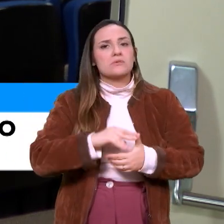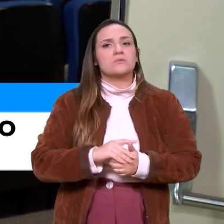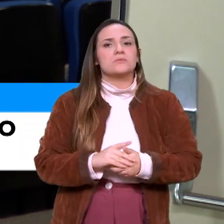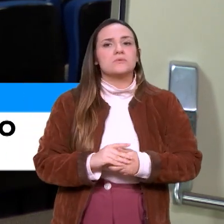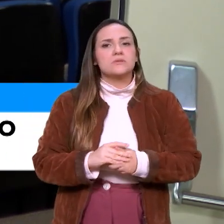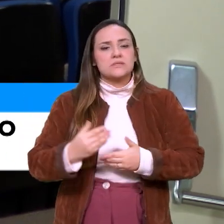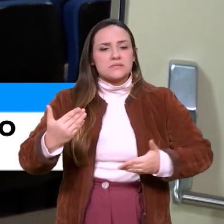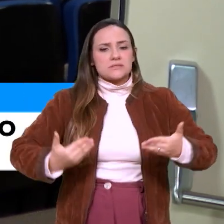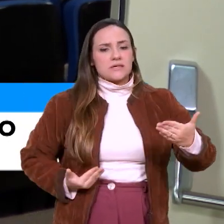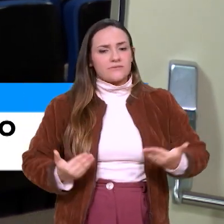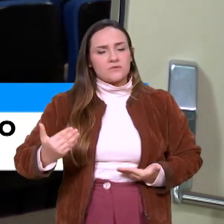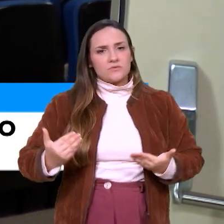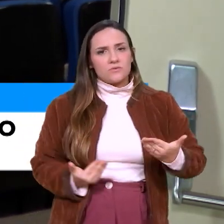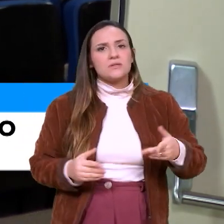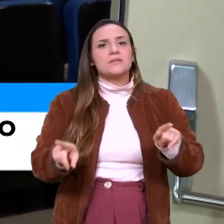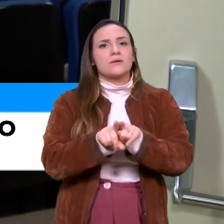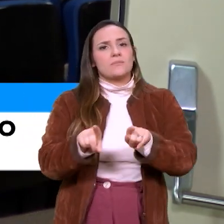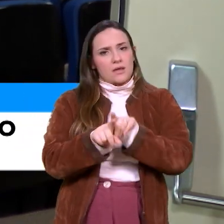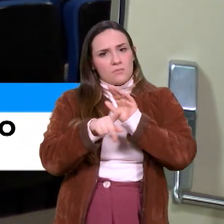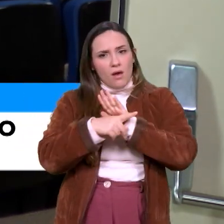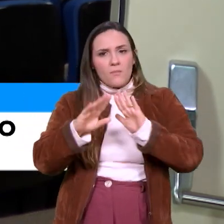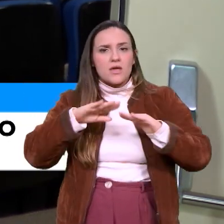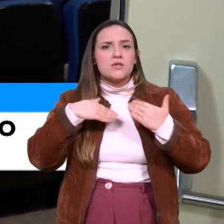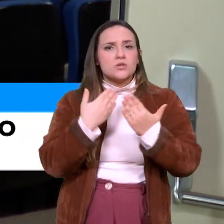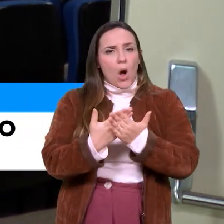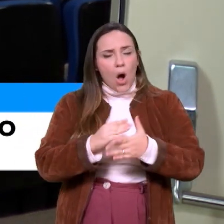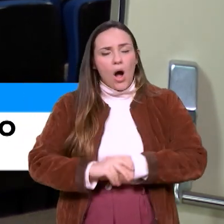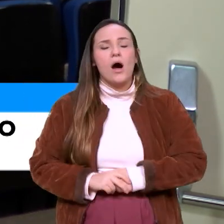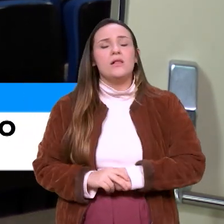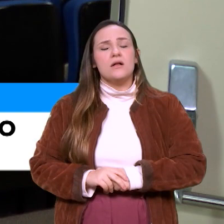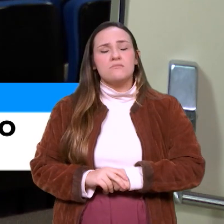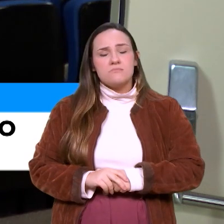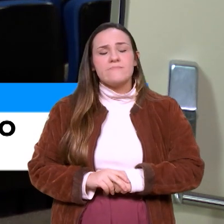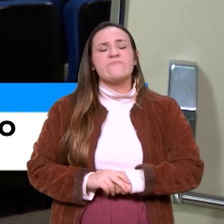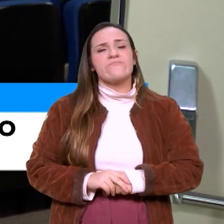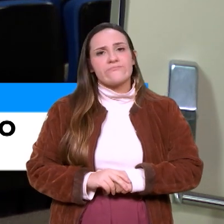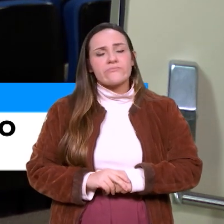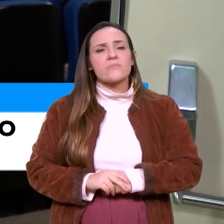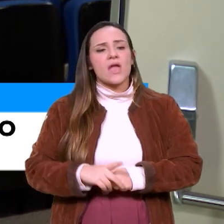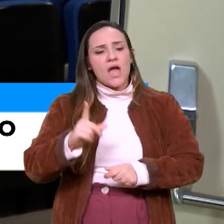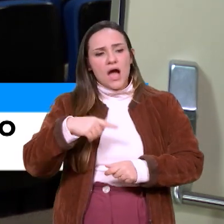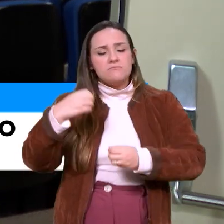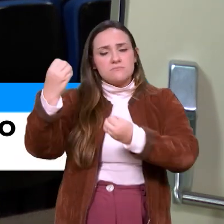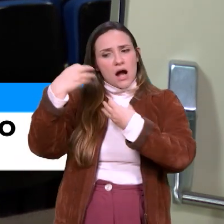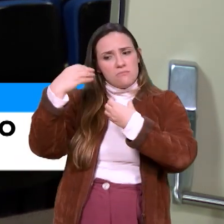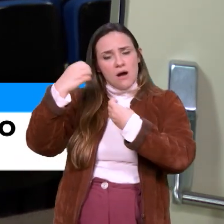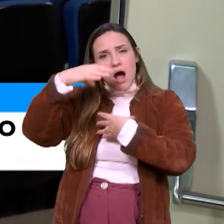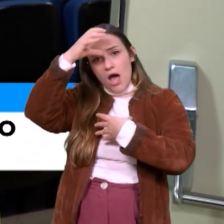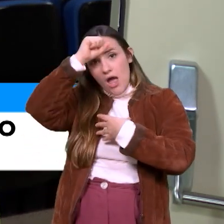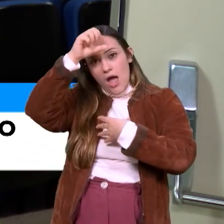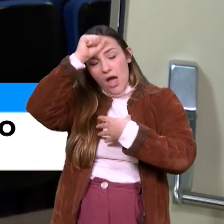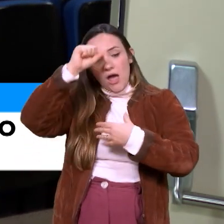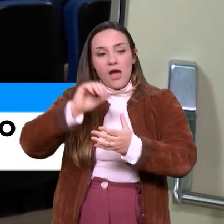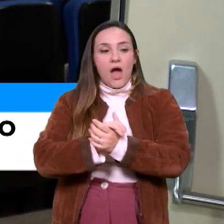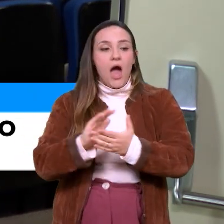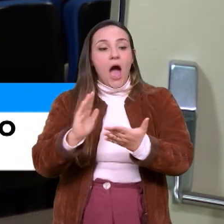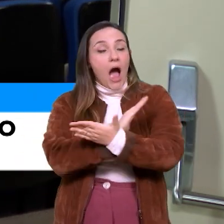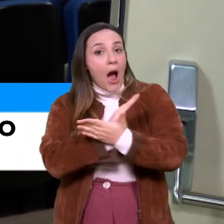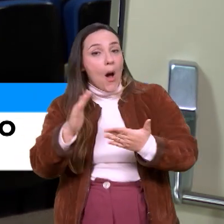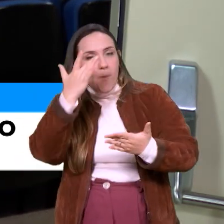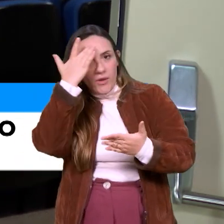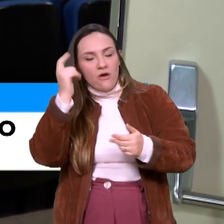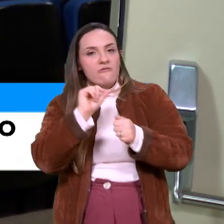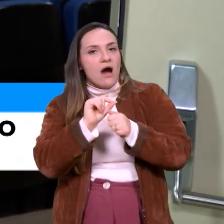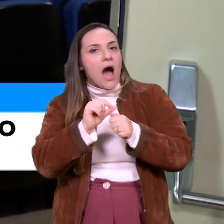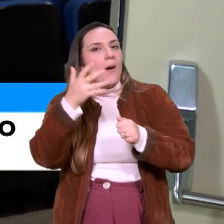muito significativa para nossos servidores, para as escolas, né? É um ensinamento que nós vamos receber